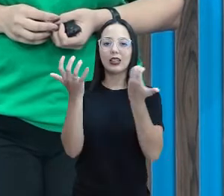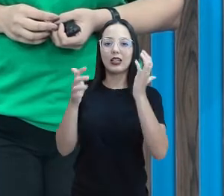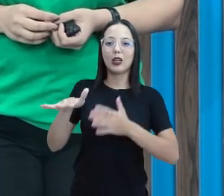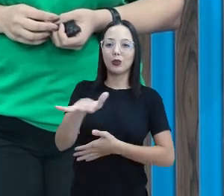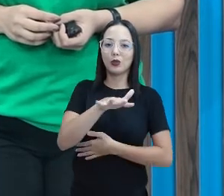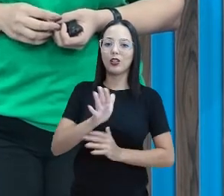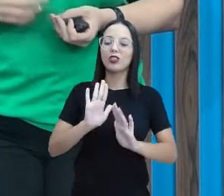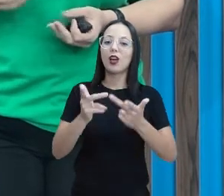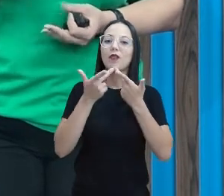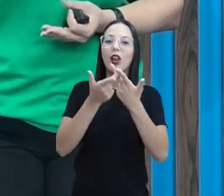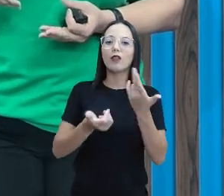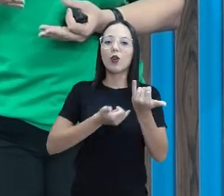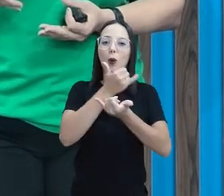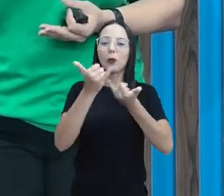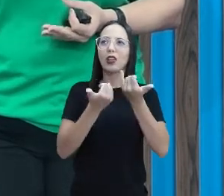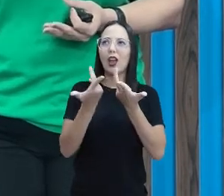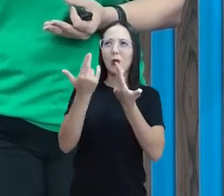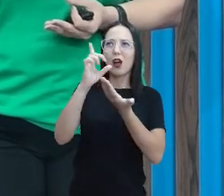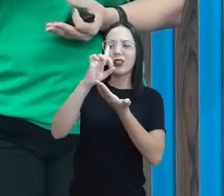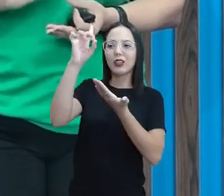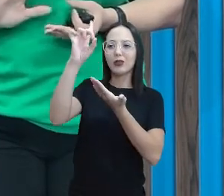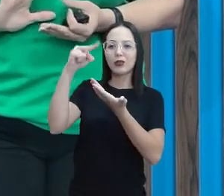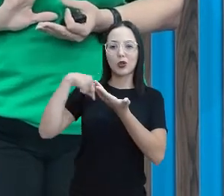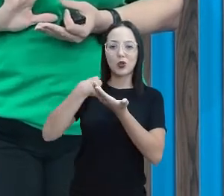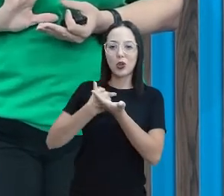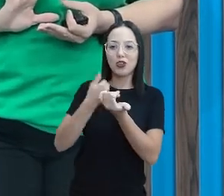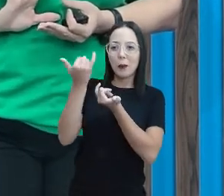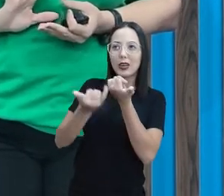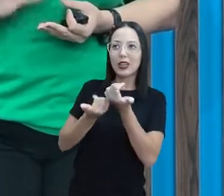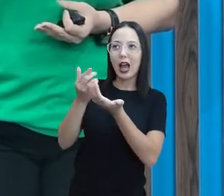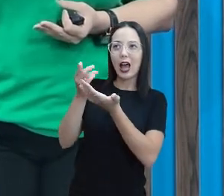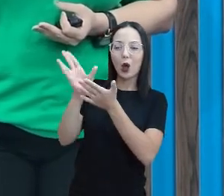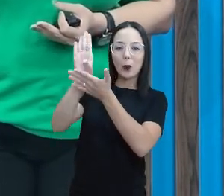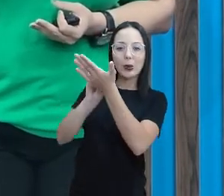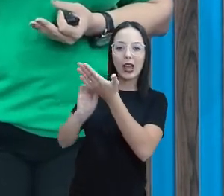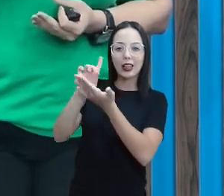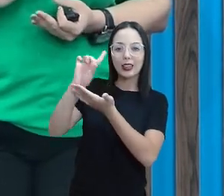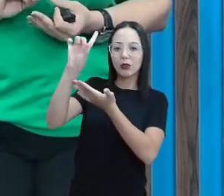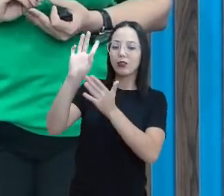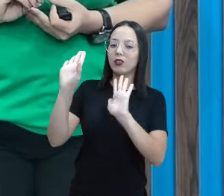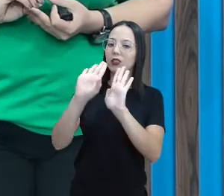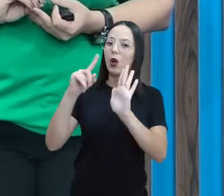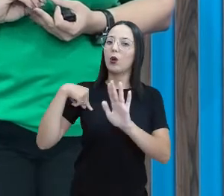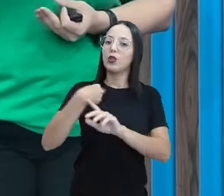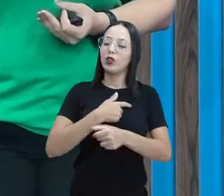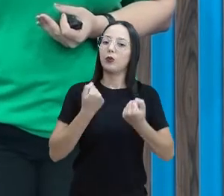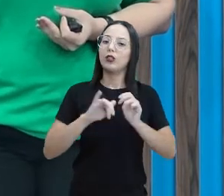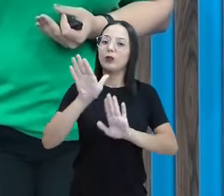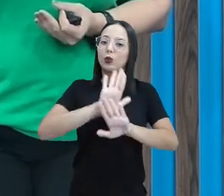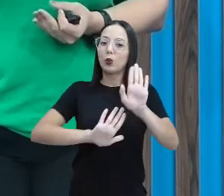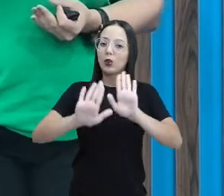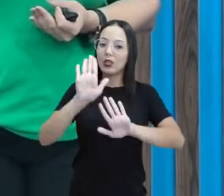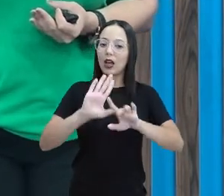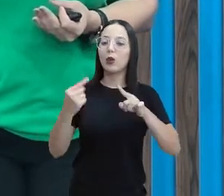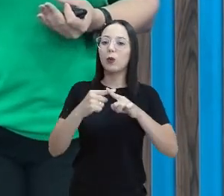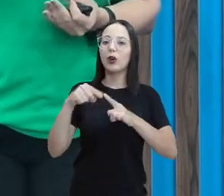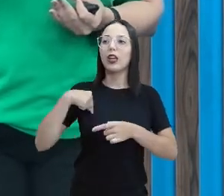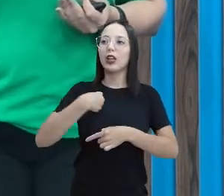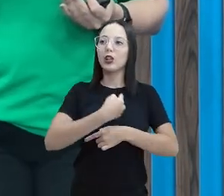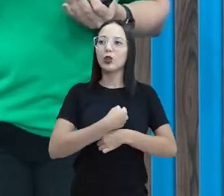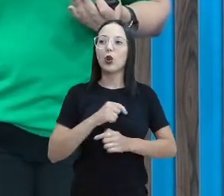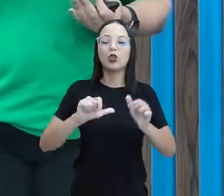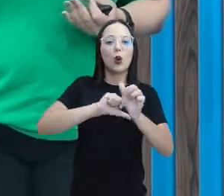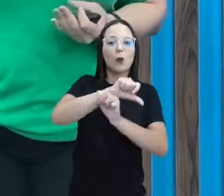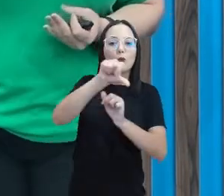história, já dizem assim, brincar de Deus, né? A gente não pode brincar de Deus, tá certo? A gente precisa tomar cuidado com isso, porque a gente vai mexer com